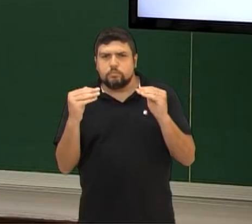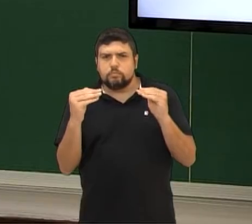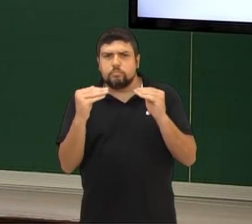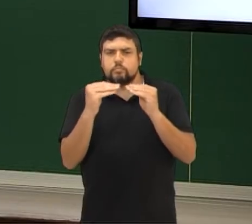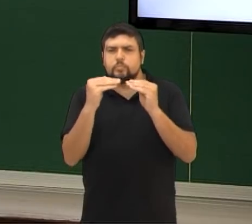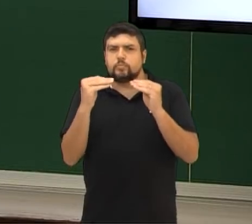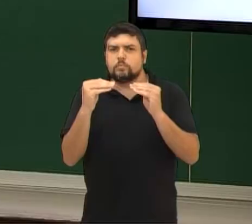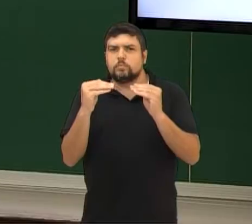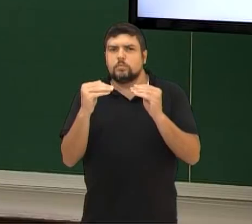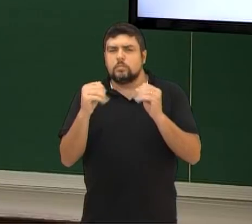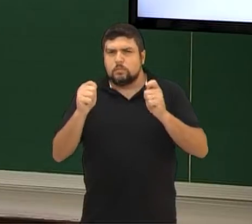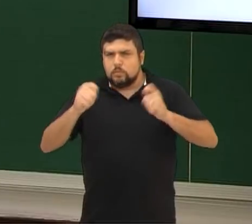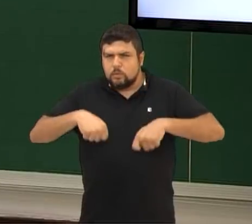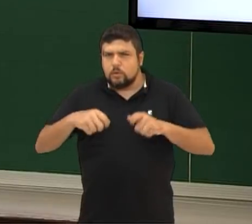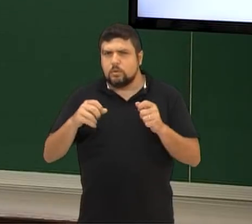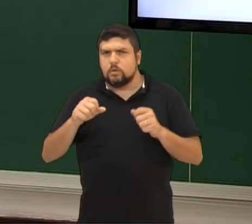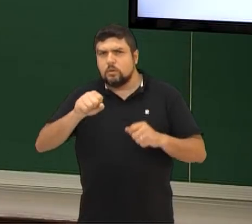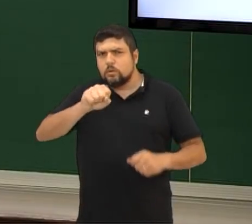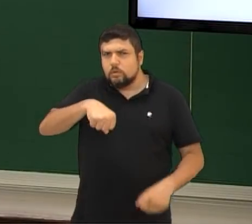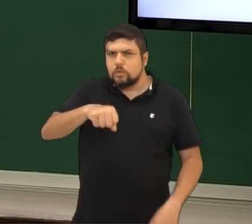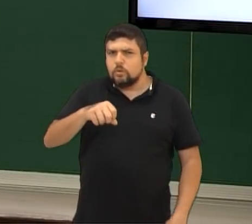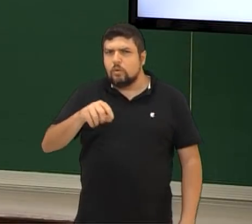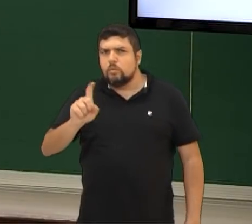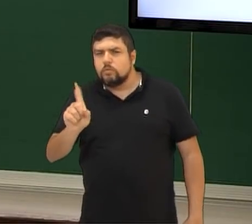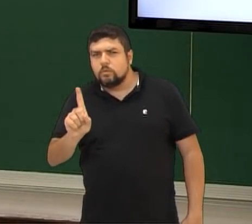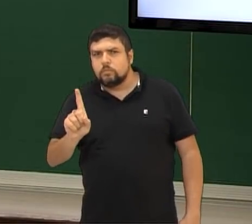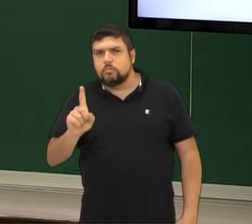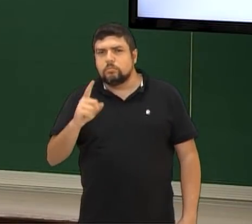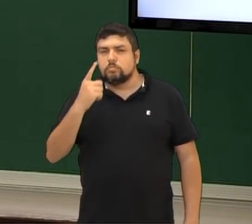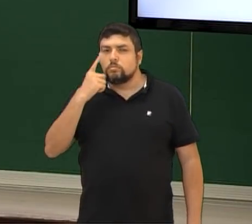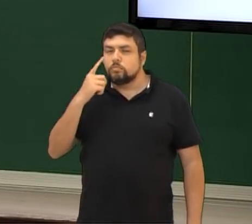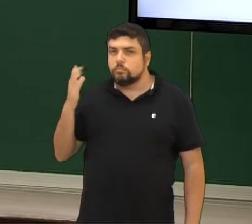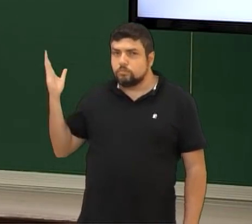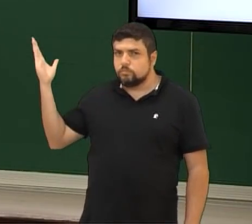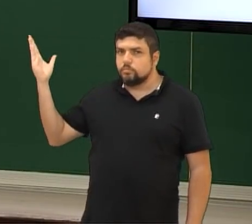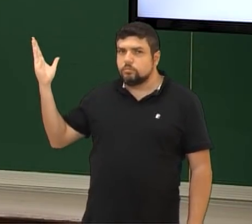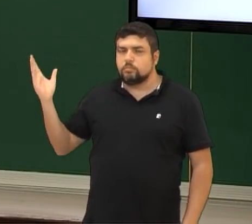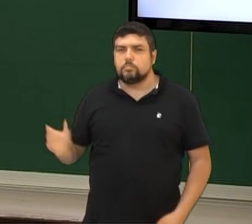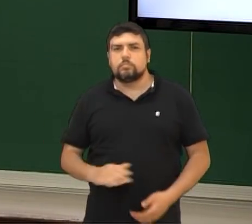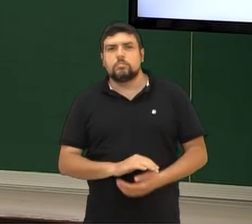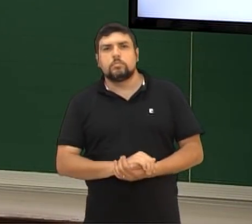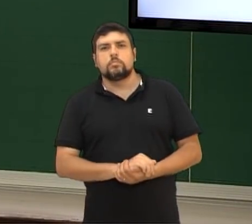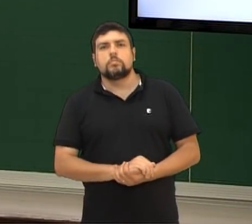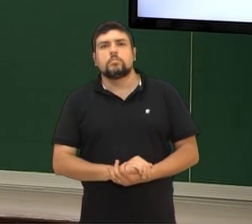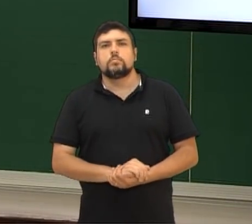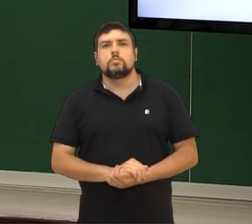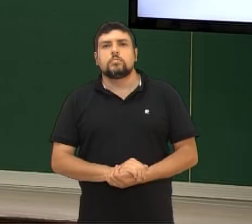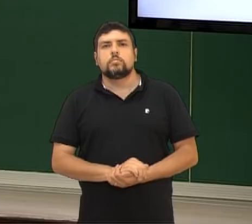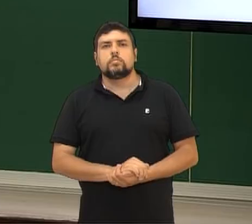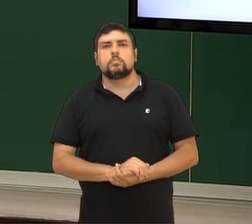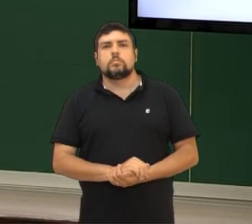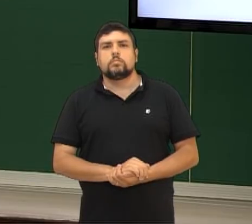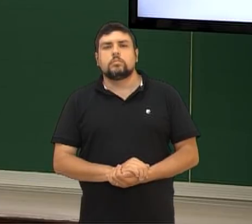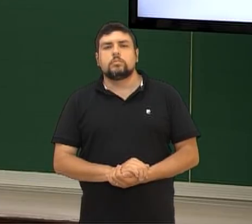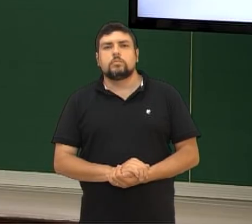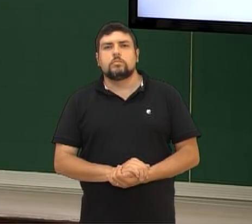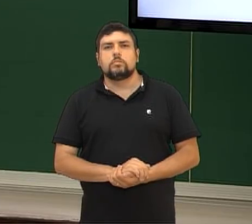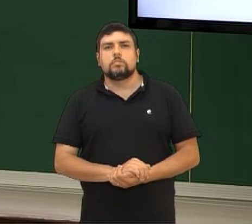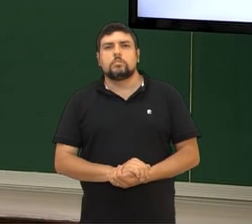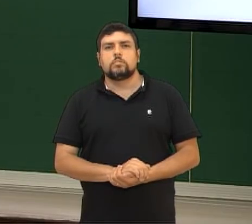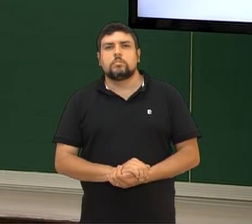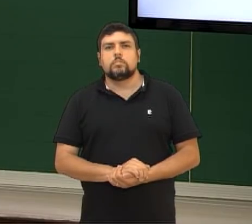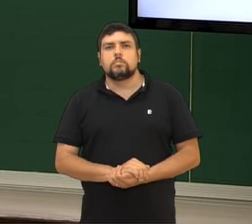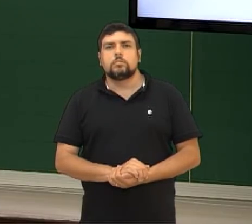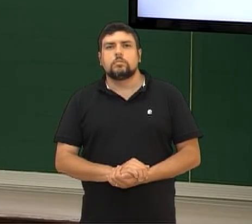ser utilizado na B e na C. Você vai fazer 2 vezes 68, lembrando